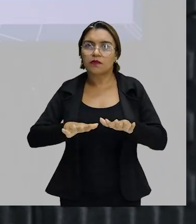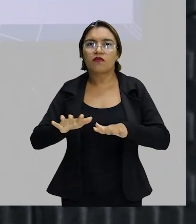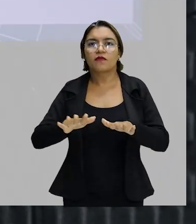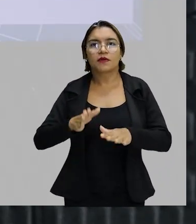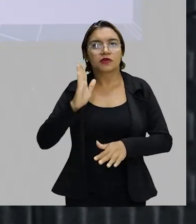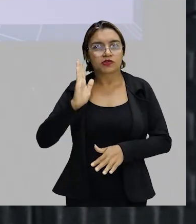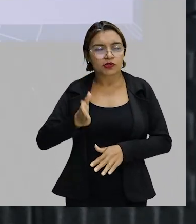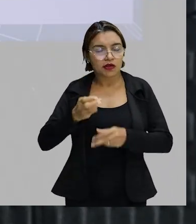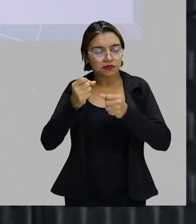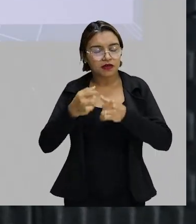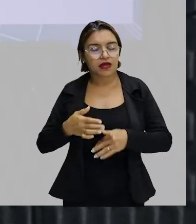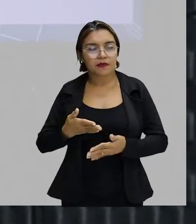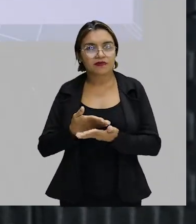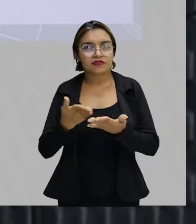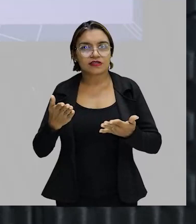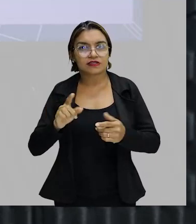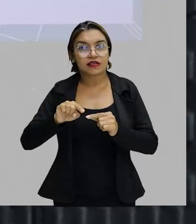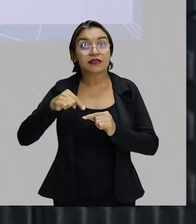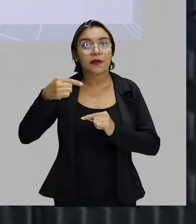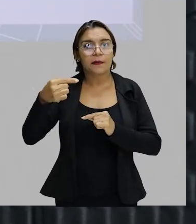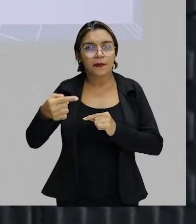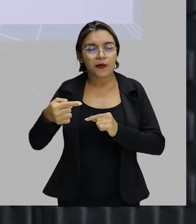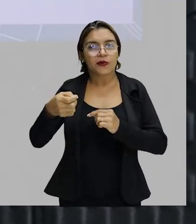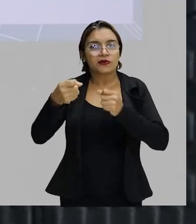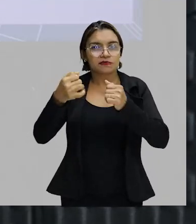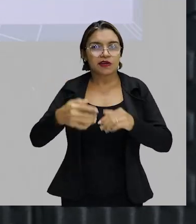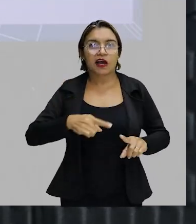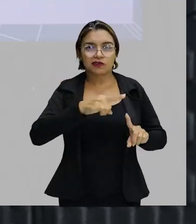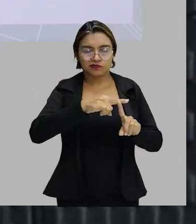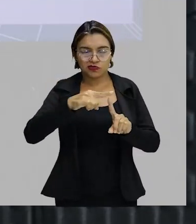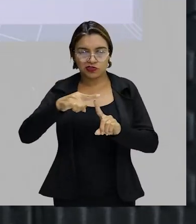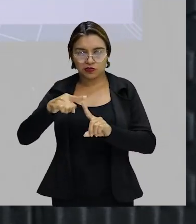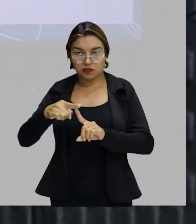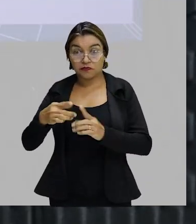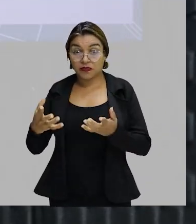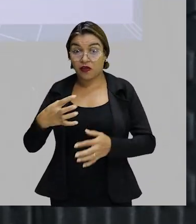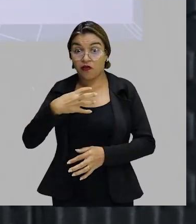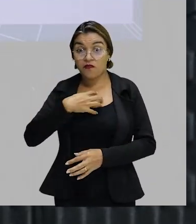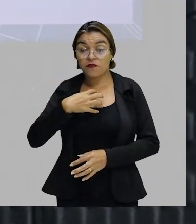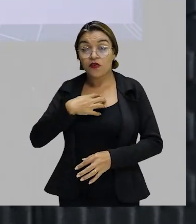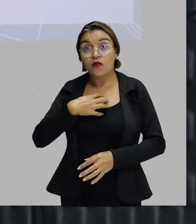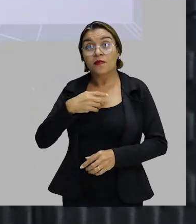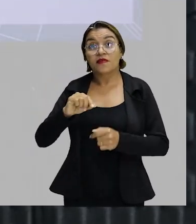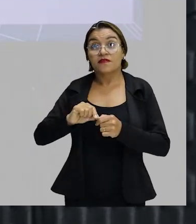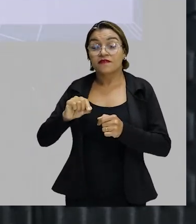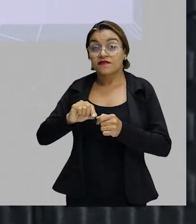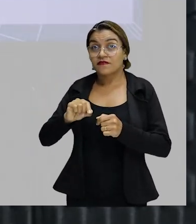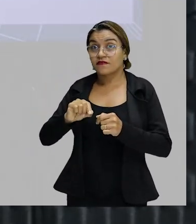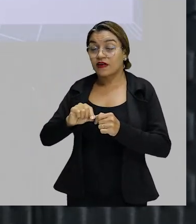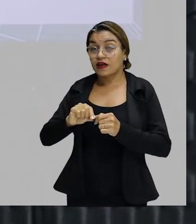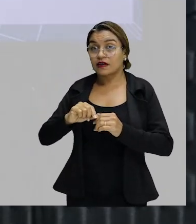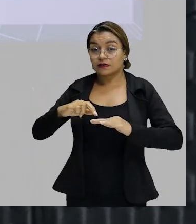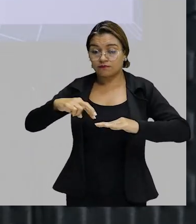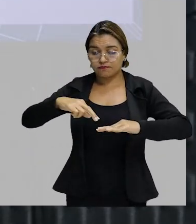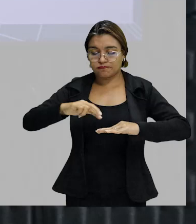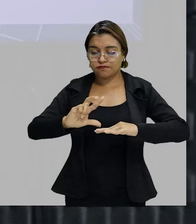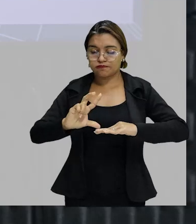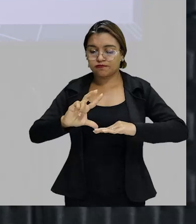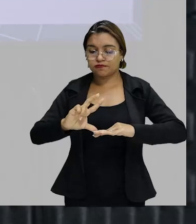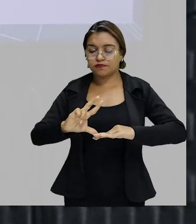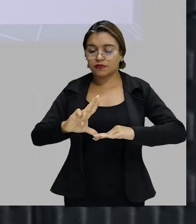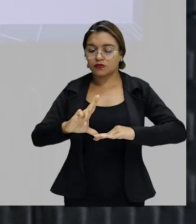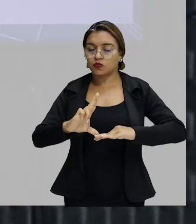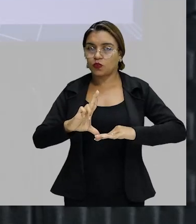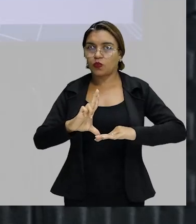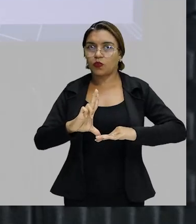que eu já falei para vocês daqui a pouco eu vou chegar nos estilos Mas aqui é a forma que ele realiza a saída da plataforma